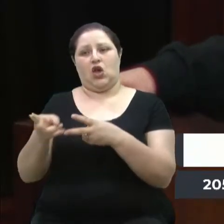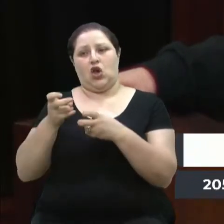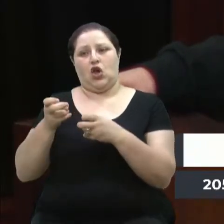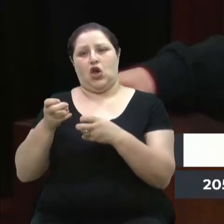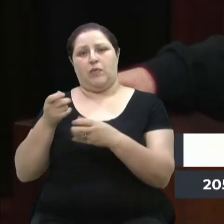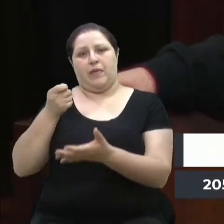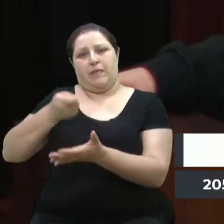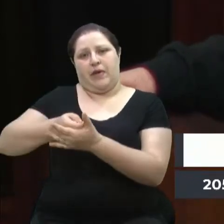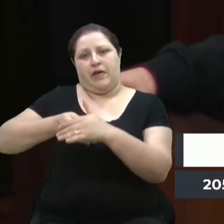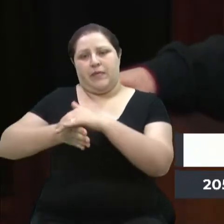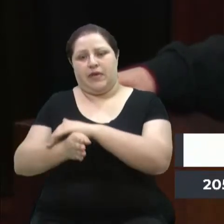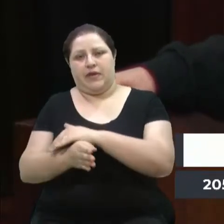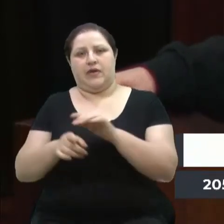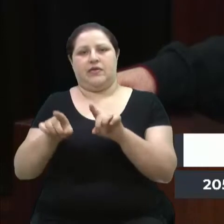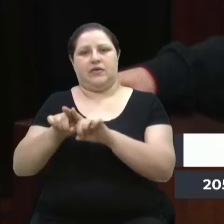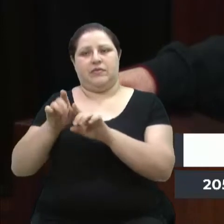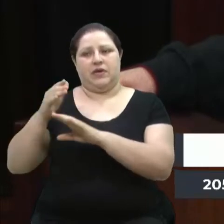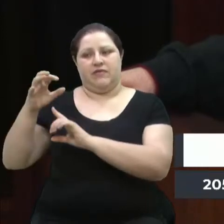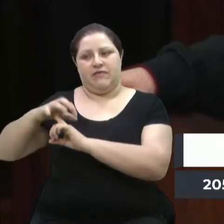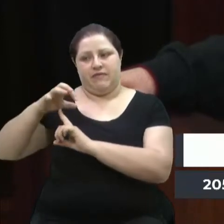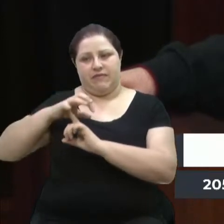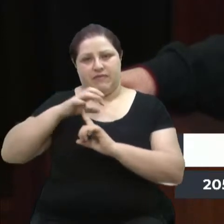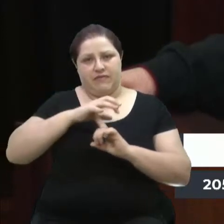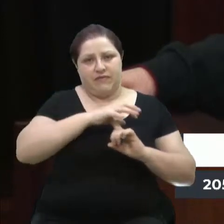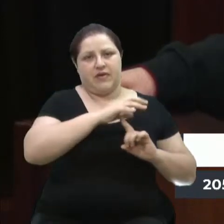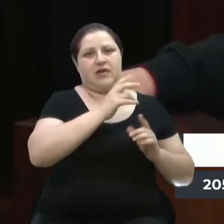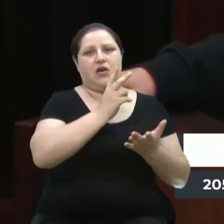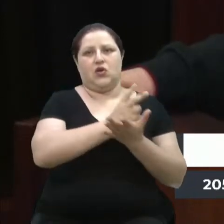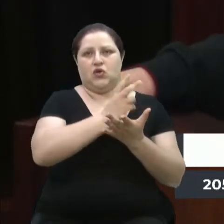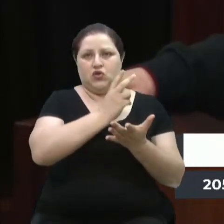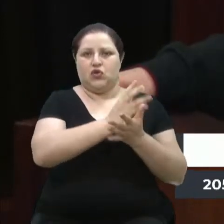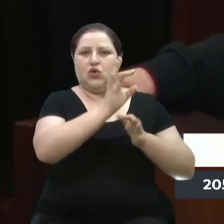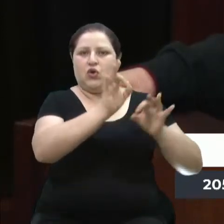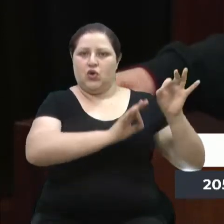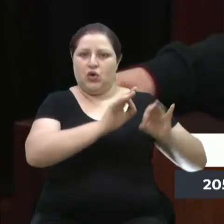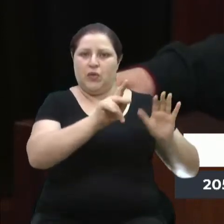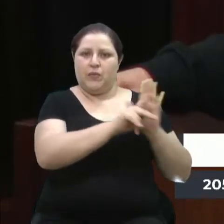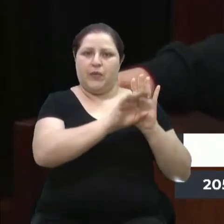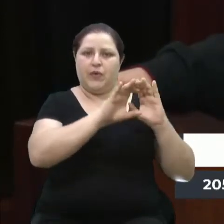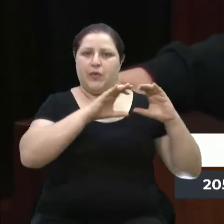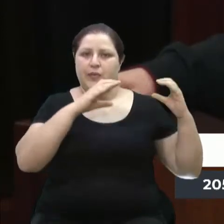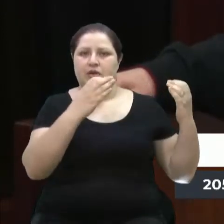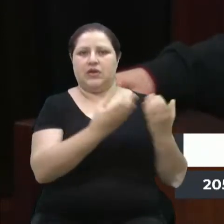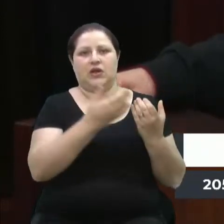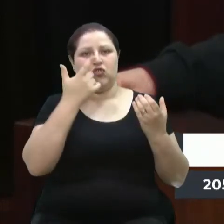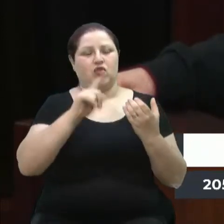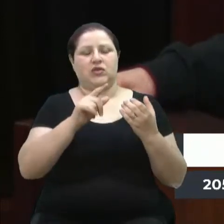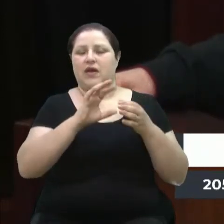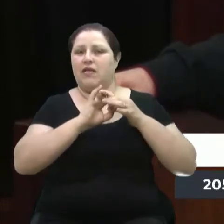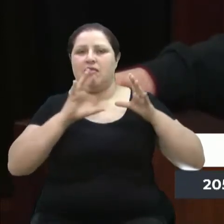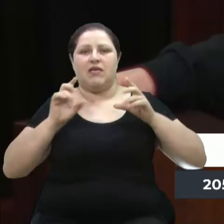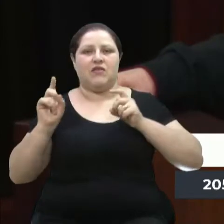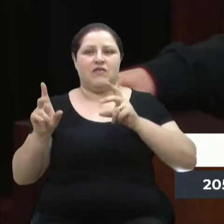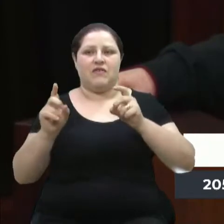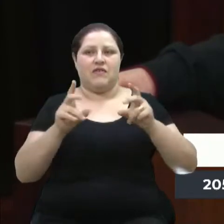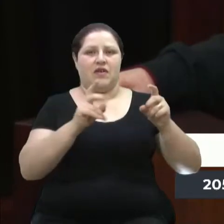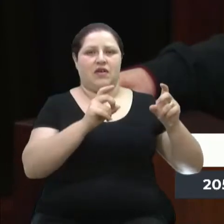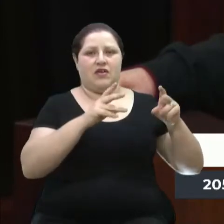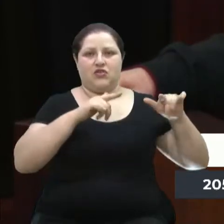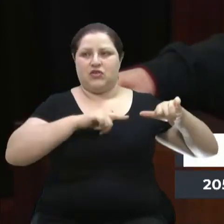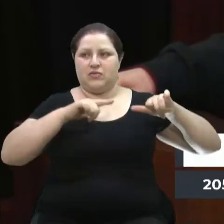vai pôr as férias continuarão sendo organizadas pela comunidade podendo vender o que quiserem lá nesses